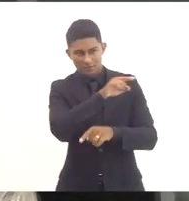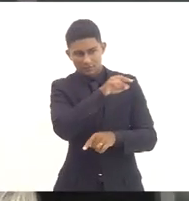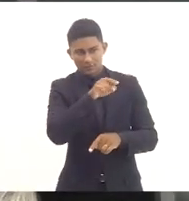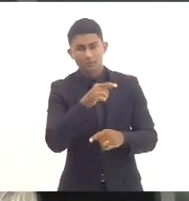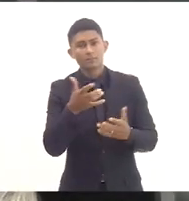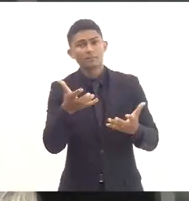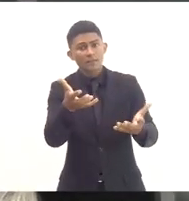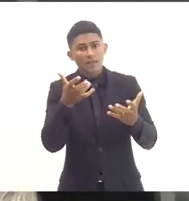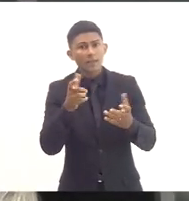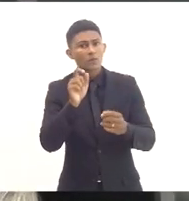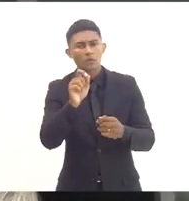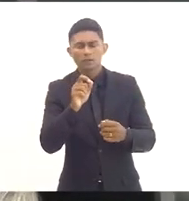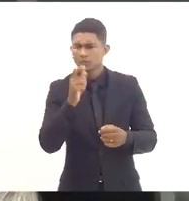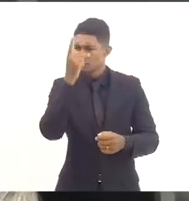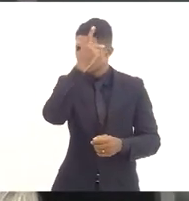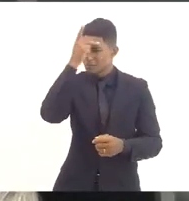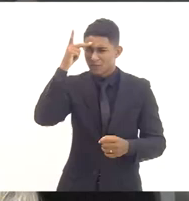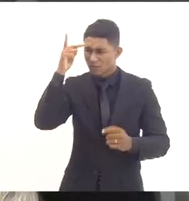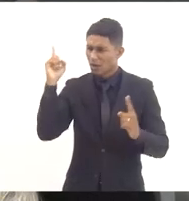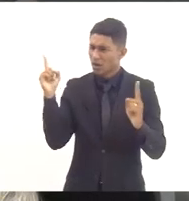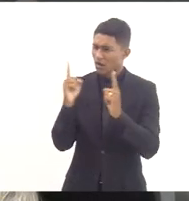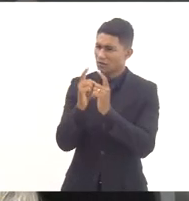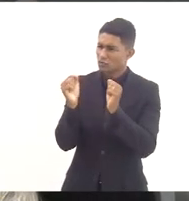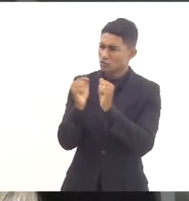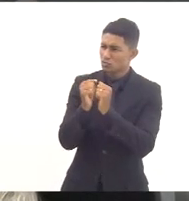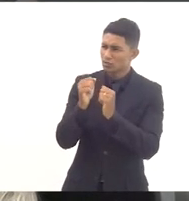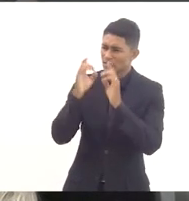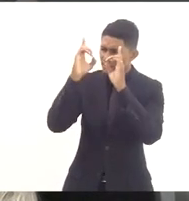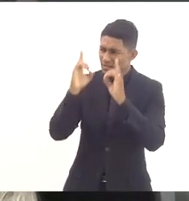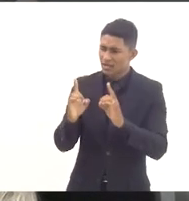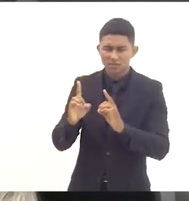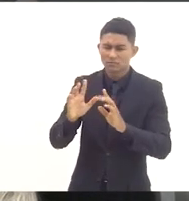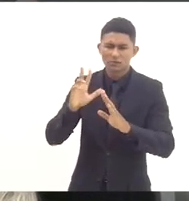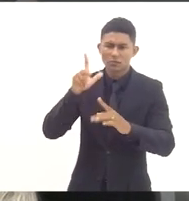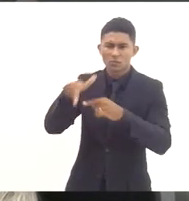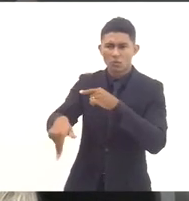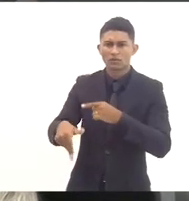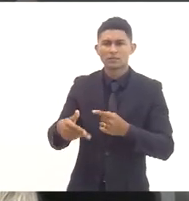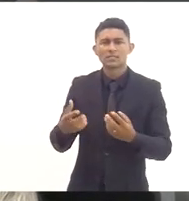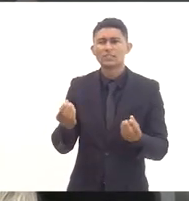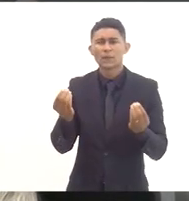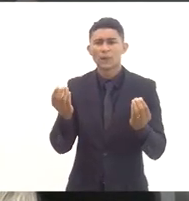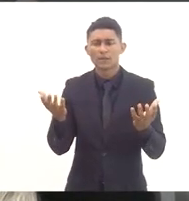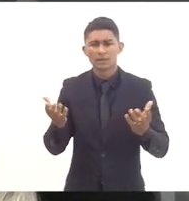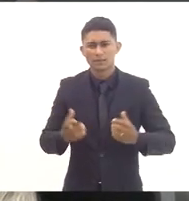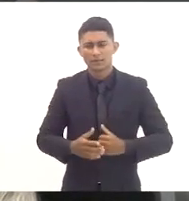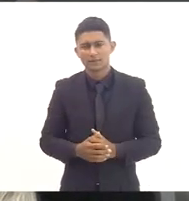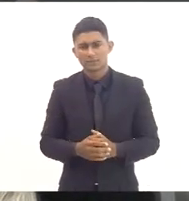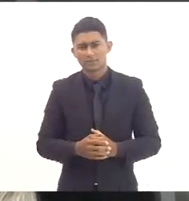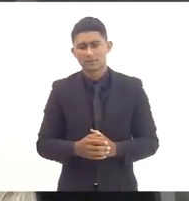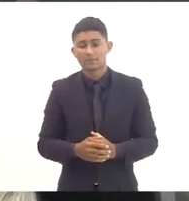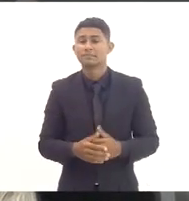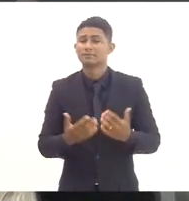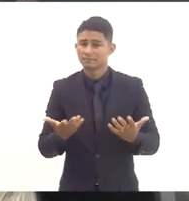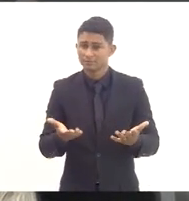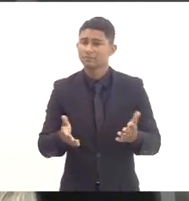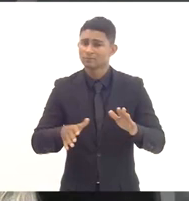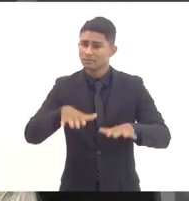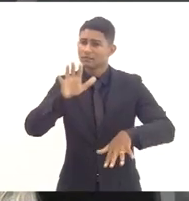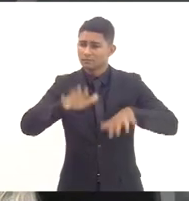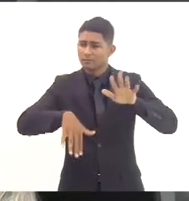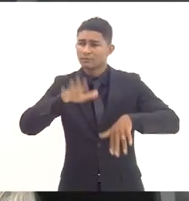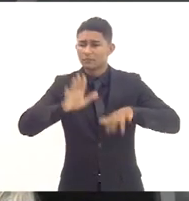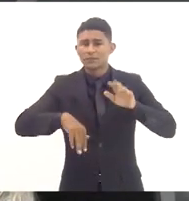cortar o acompanhante do deficiente ó olha só o que faz e muita das vezes a pessoa